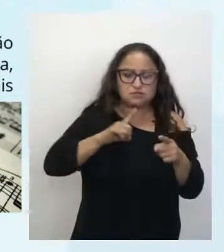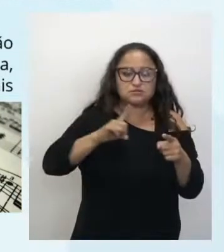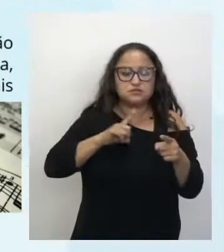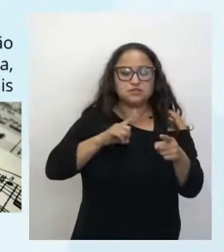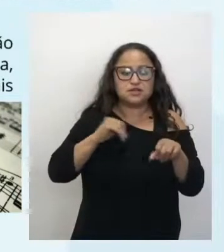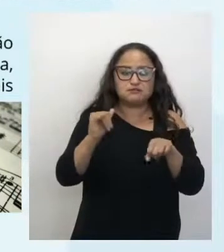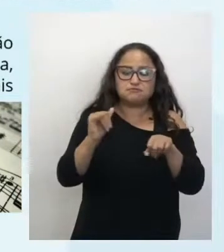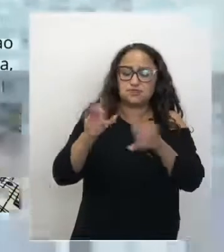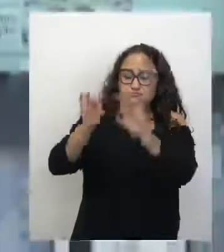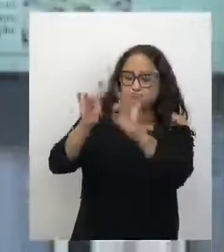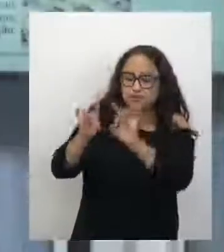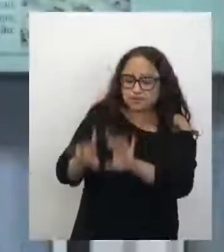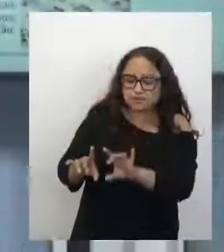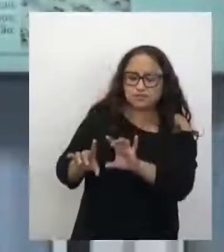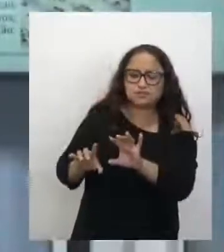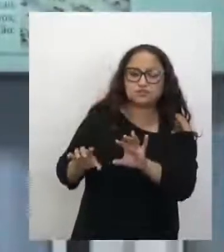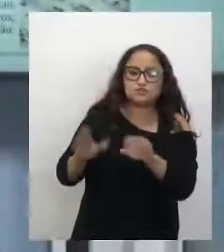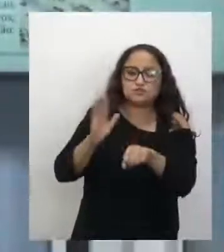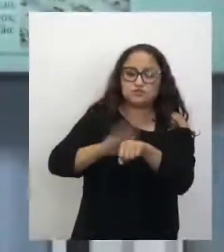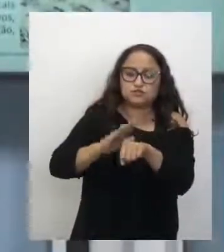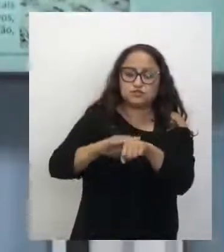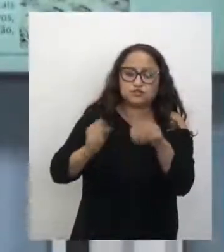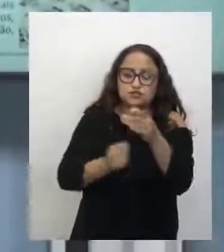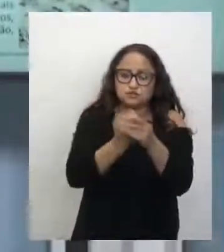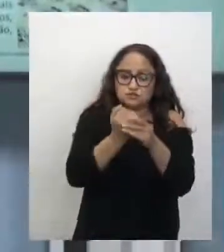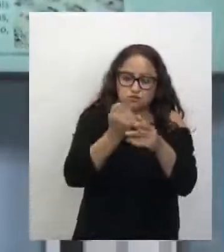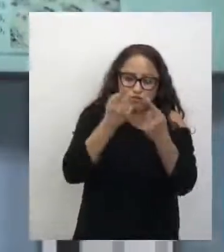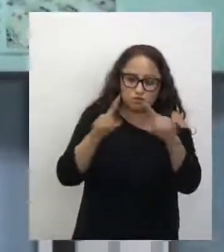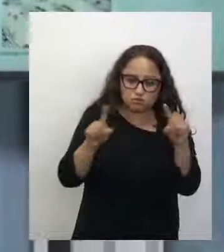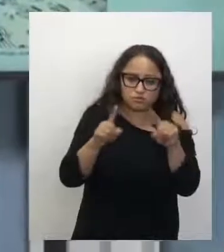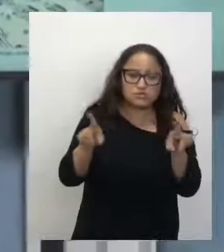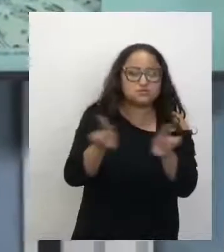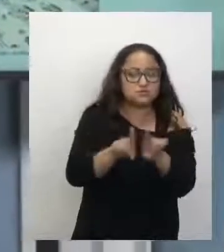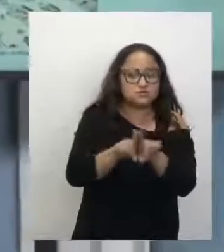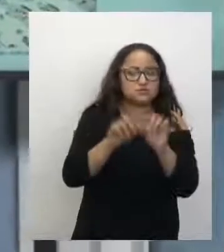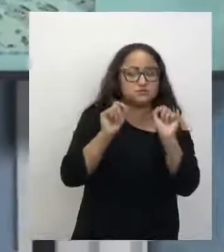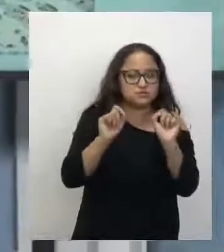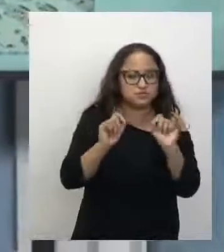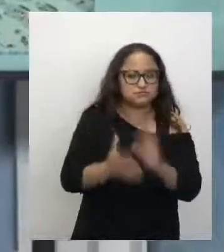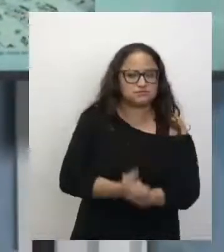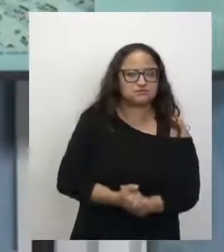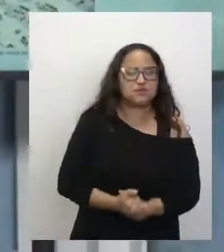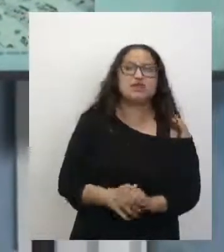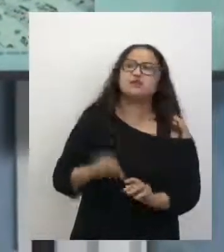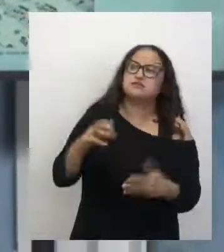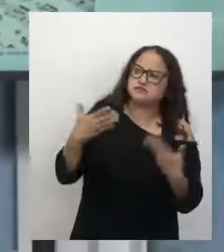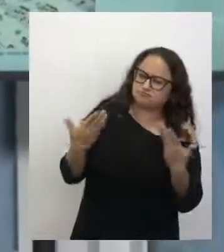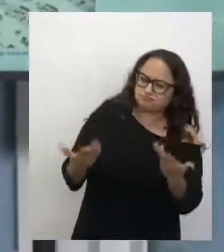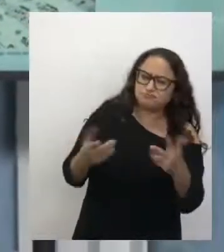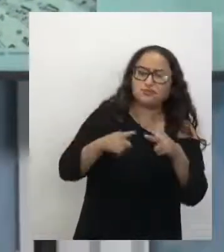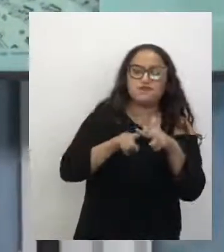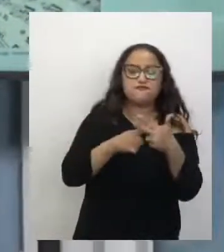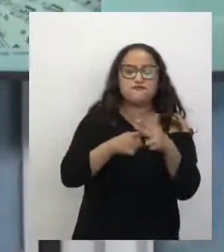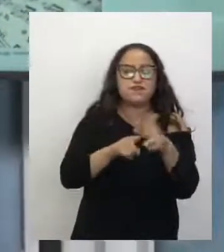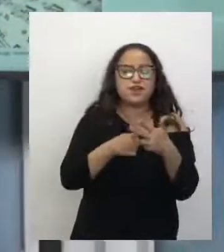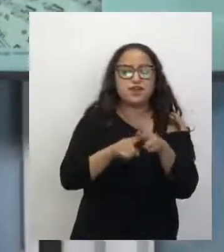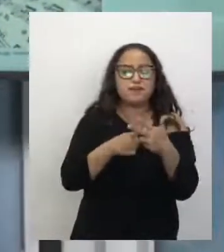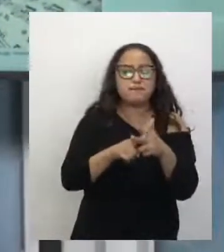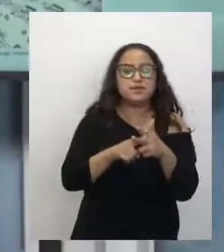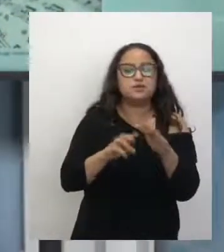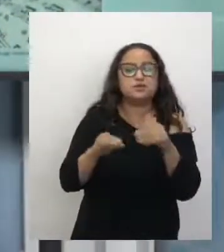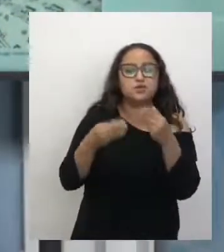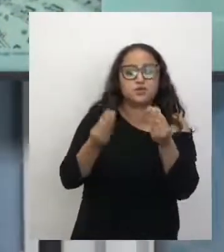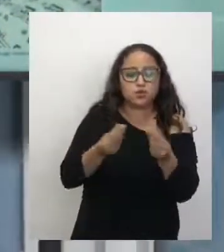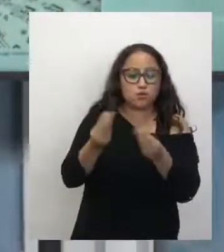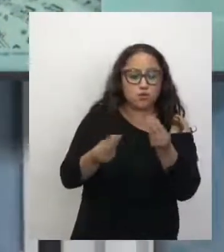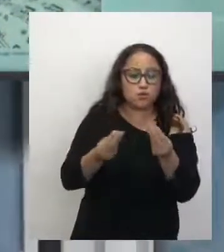de composição de uma música e também de execução dela, tá bom? E claro que nós temos as ferramentas, né? Como bem lembrou a nossa